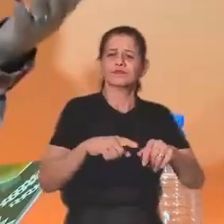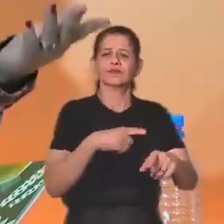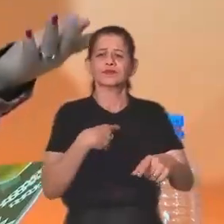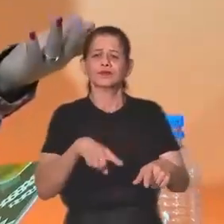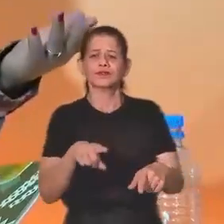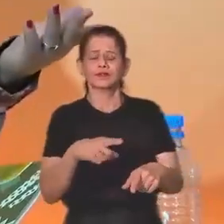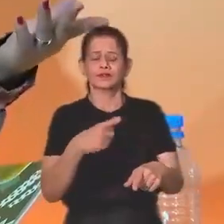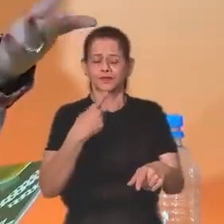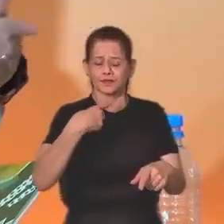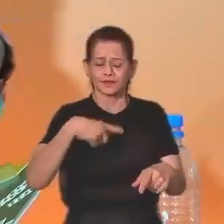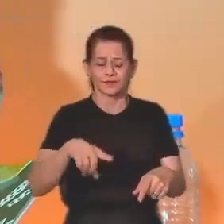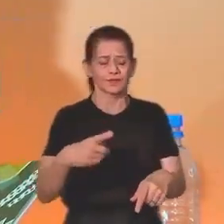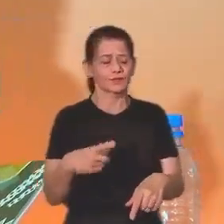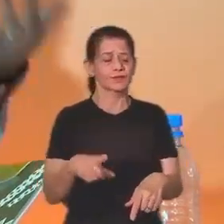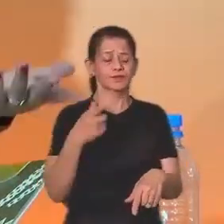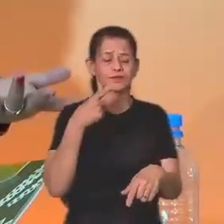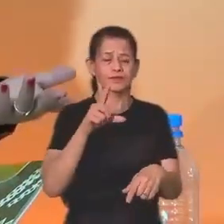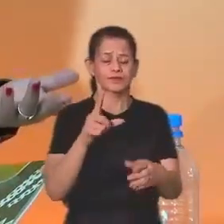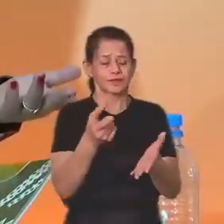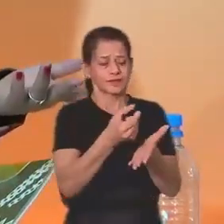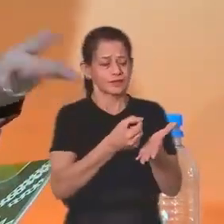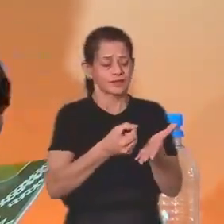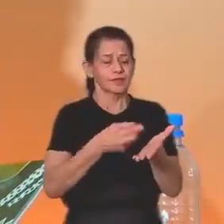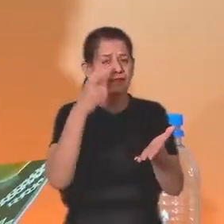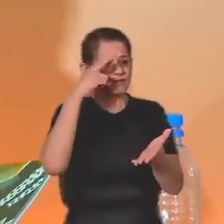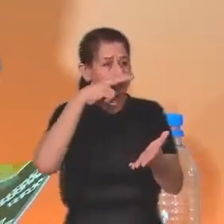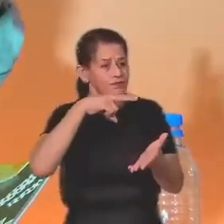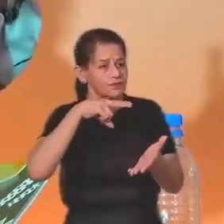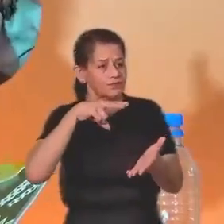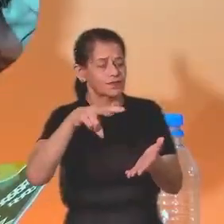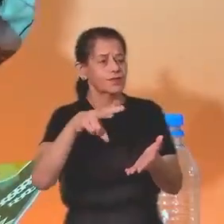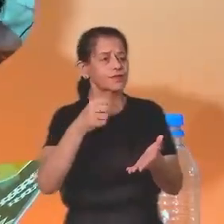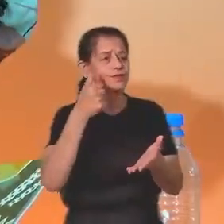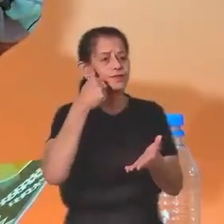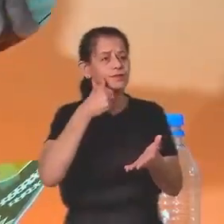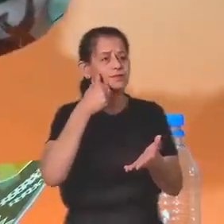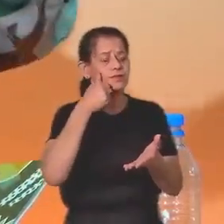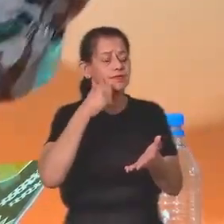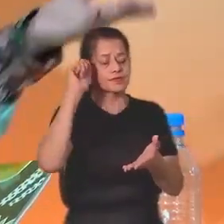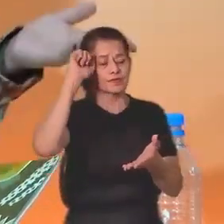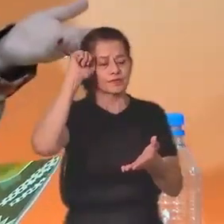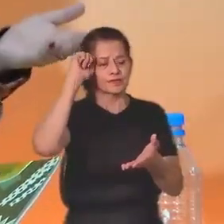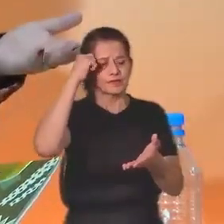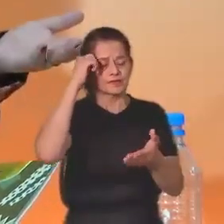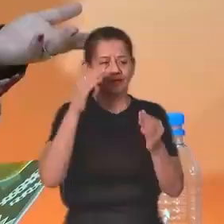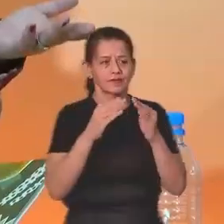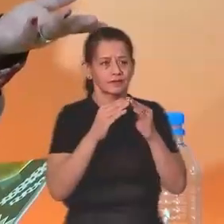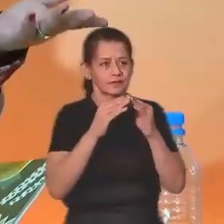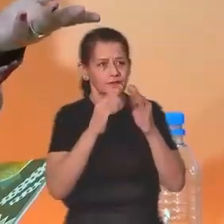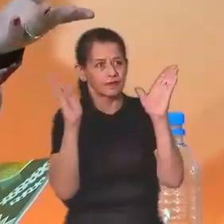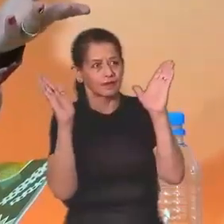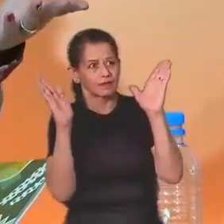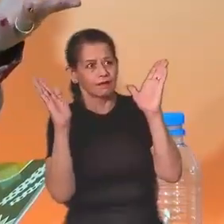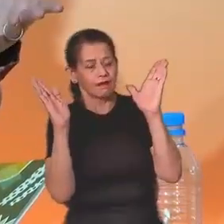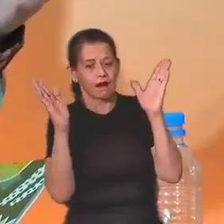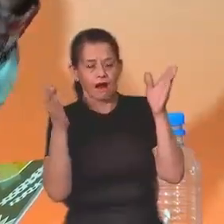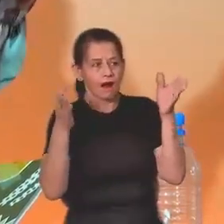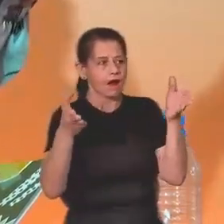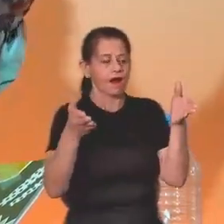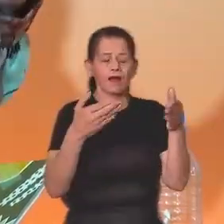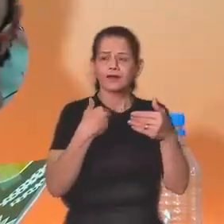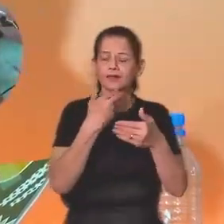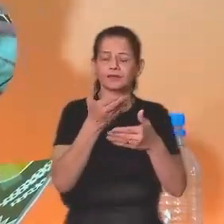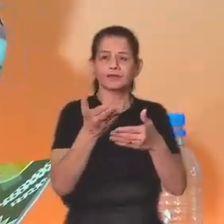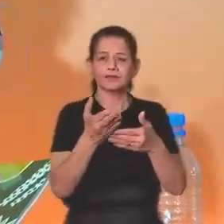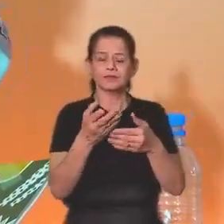uma escritora, sendo uma mulher negra, é um espaço que tem uma lacuna muito grande. Assim